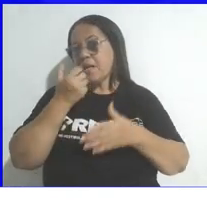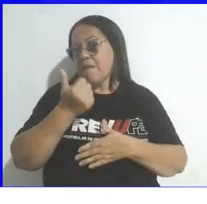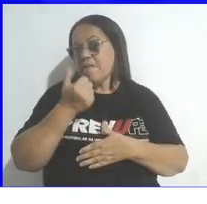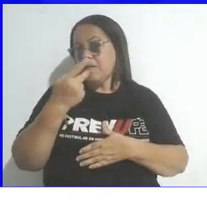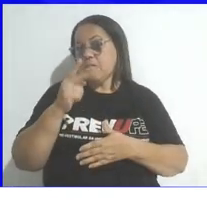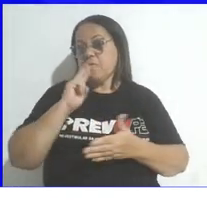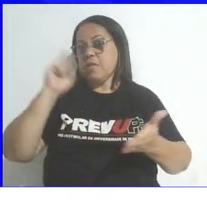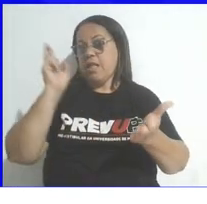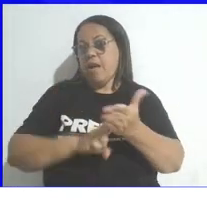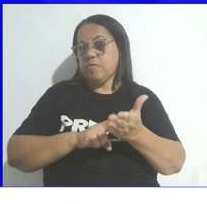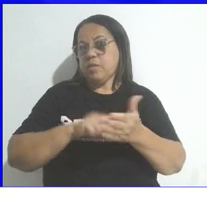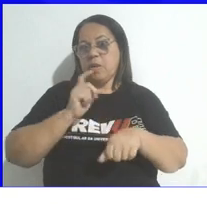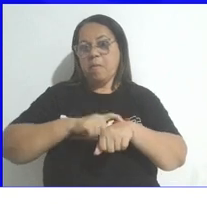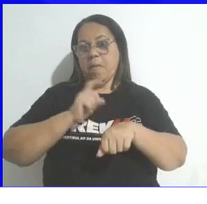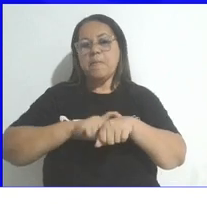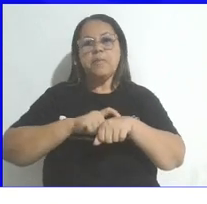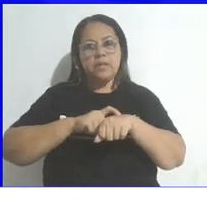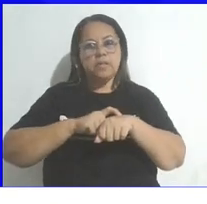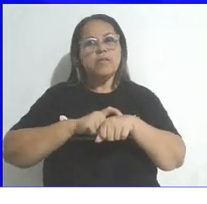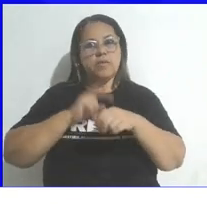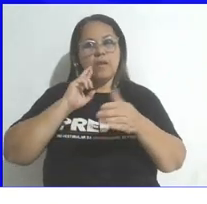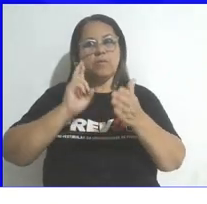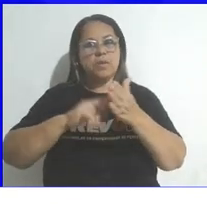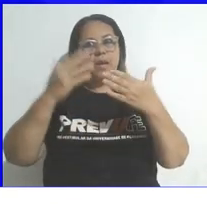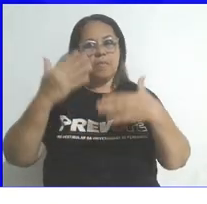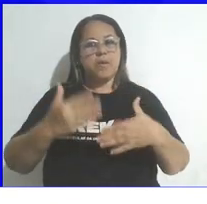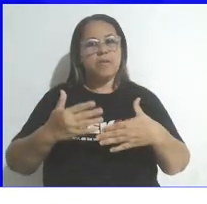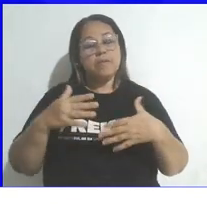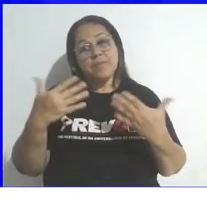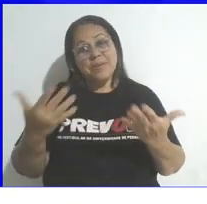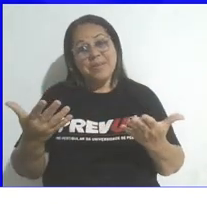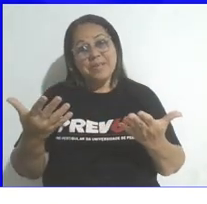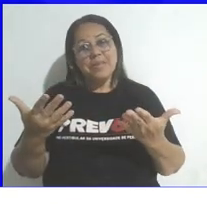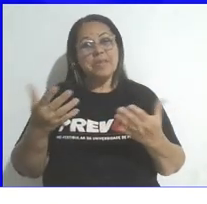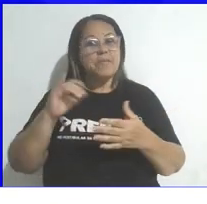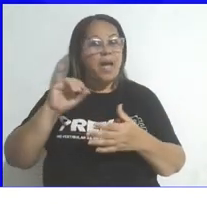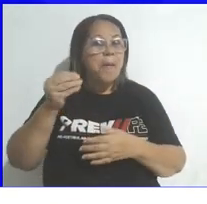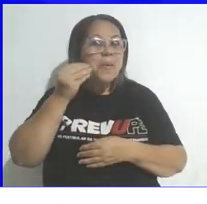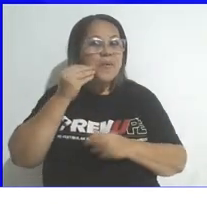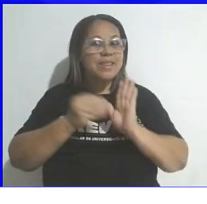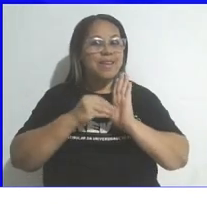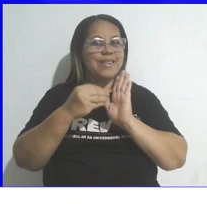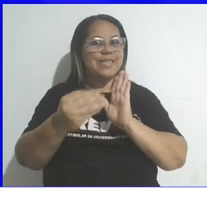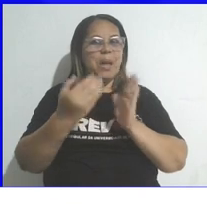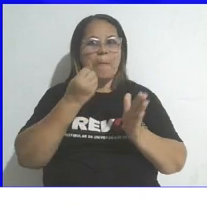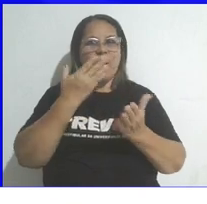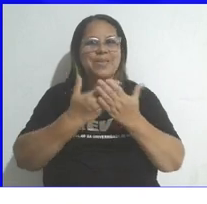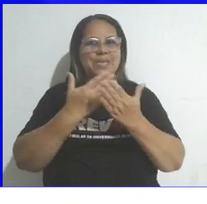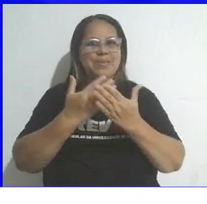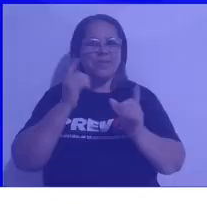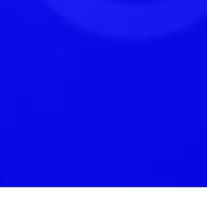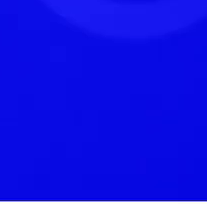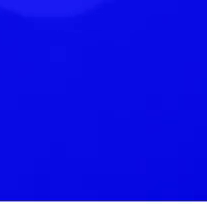sua resposta né para quando você for responder as questões Então é isso gente aproveita a dica Bons estudos e até